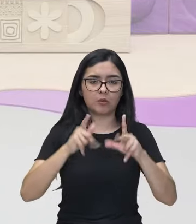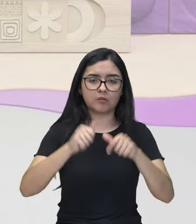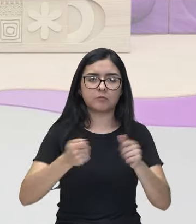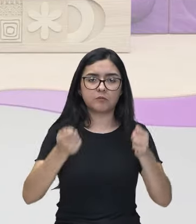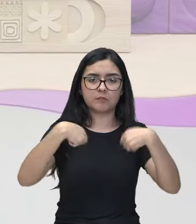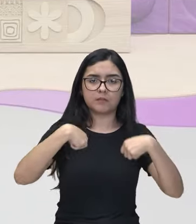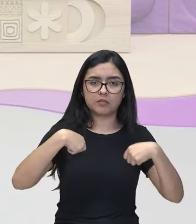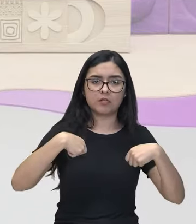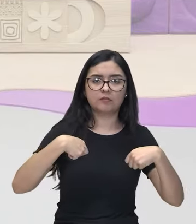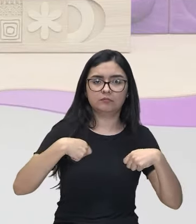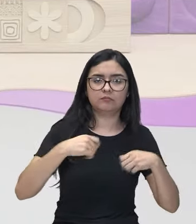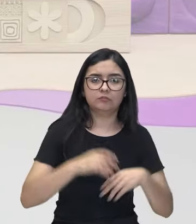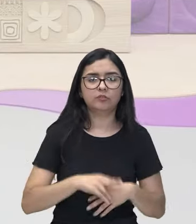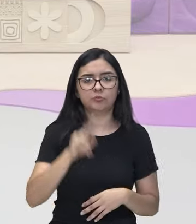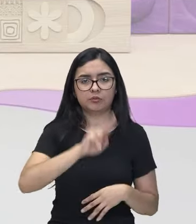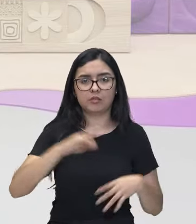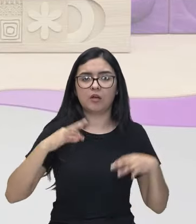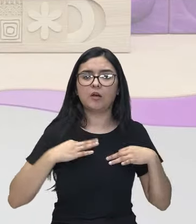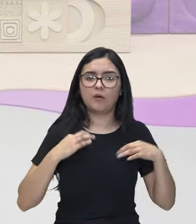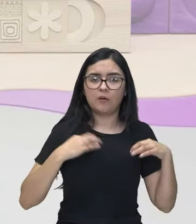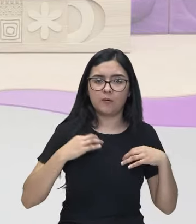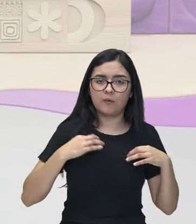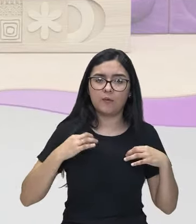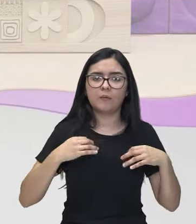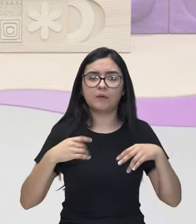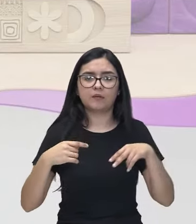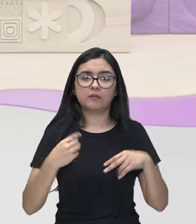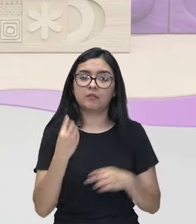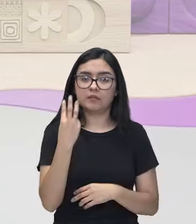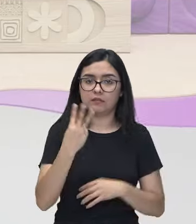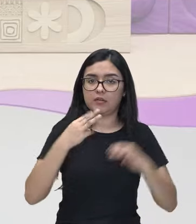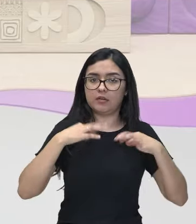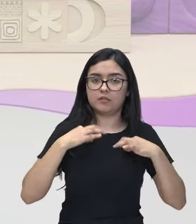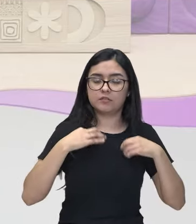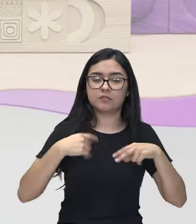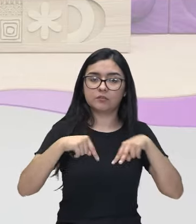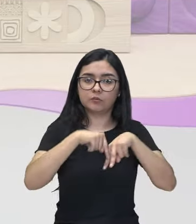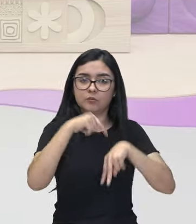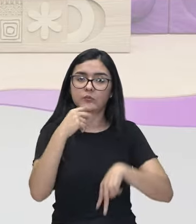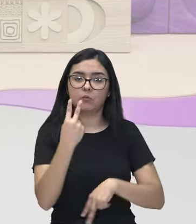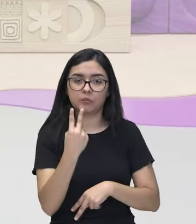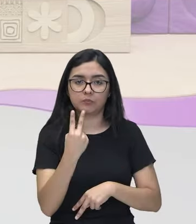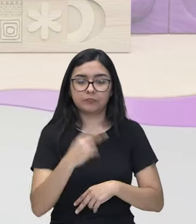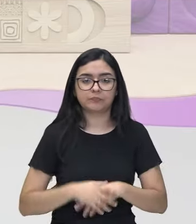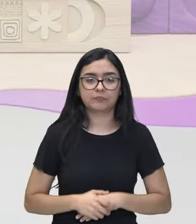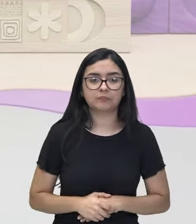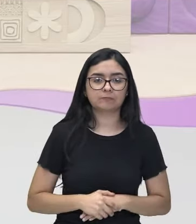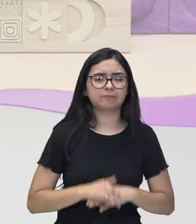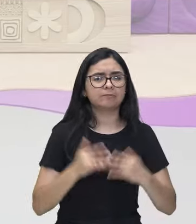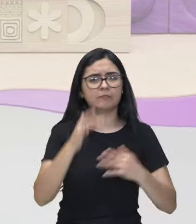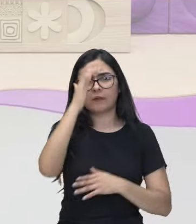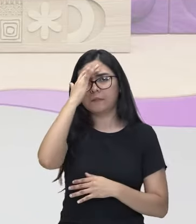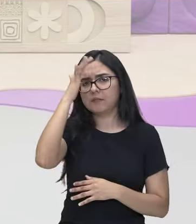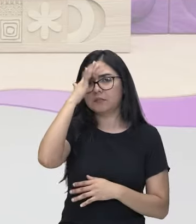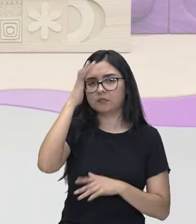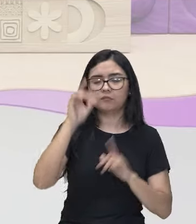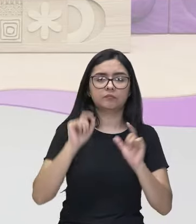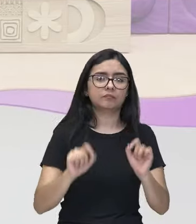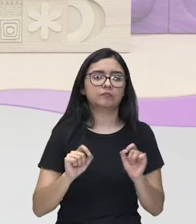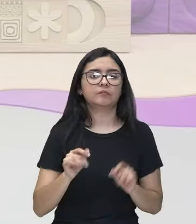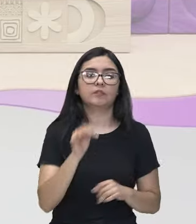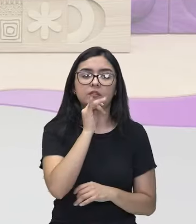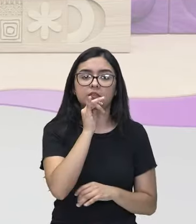que você tem para se vestir usando 3 camisetas e 2 calças. Porque imagina só, imagina que você,